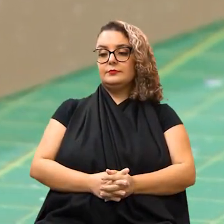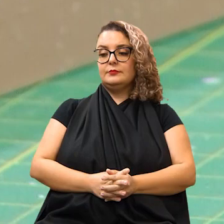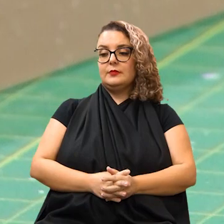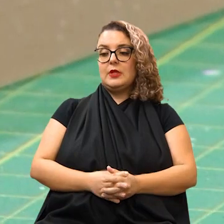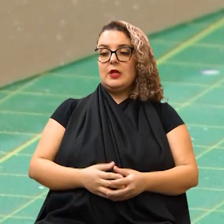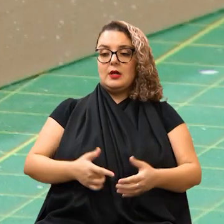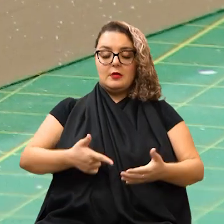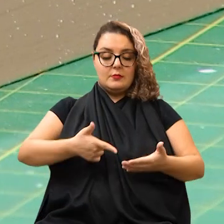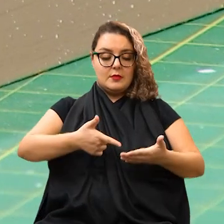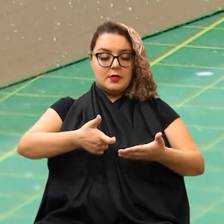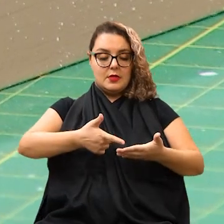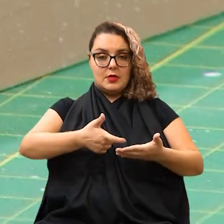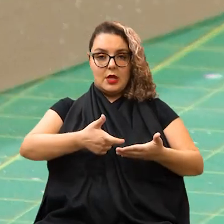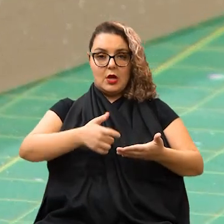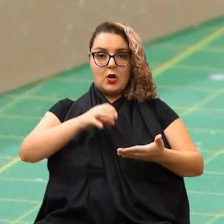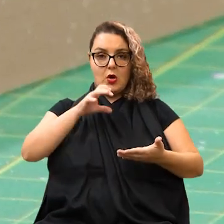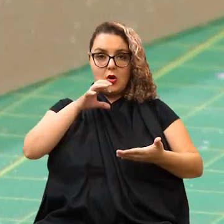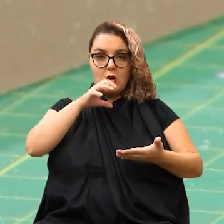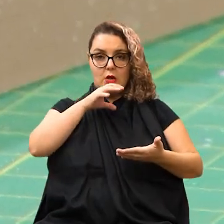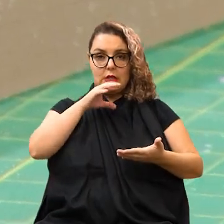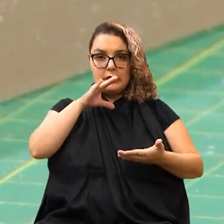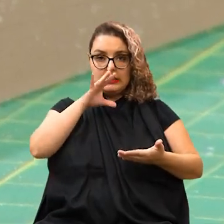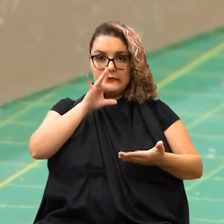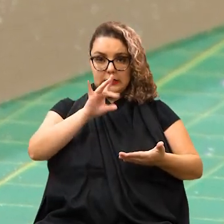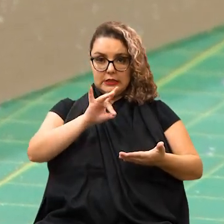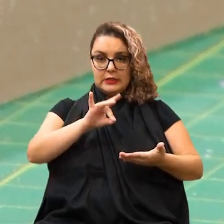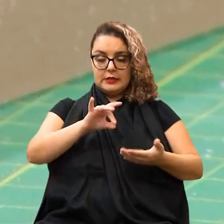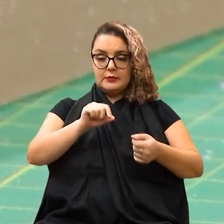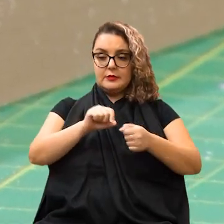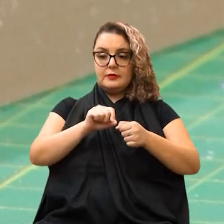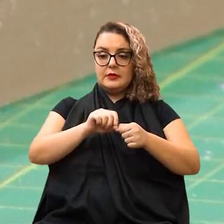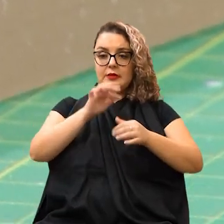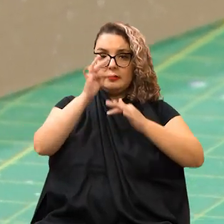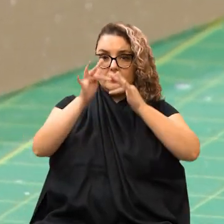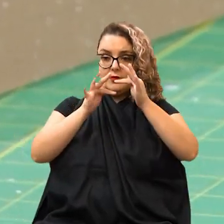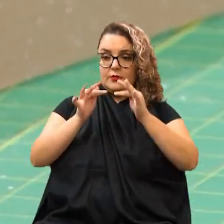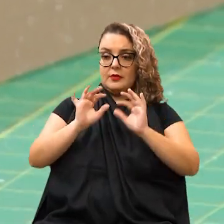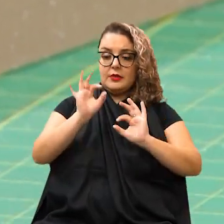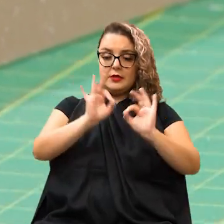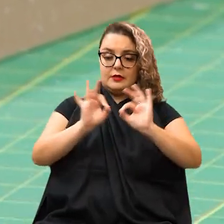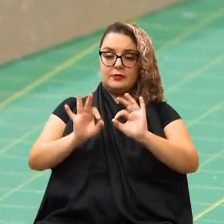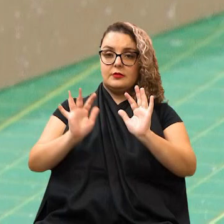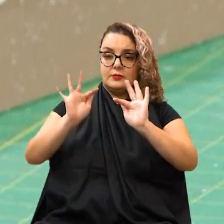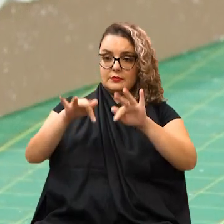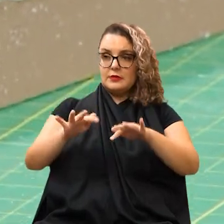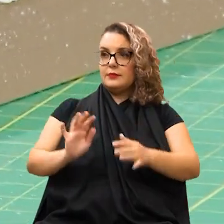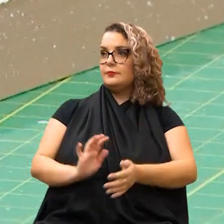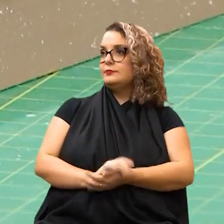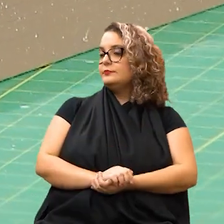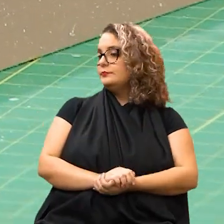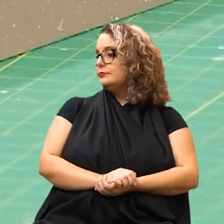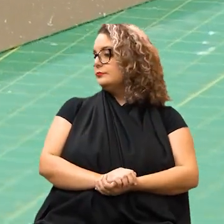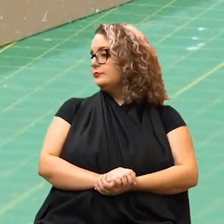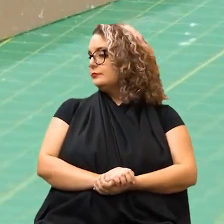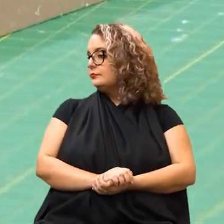para esquentar, para a gente fazer a colagem das flores e a decoração final.